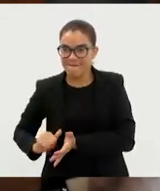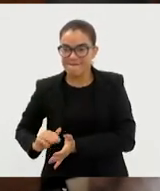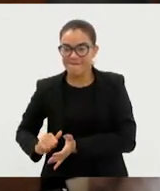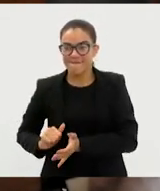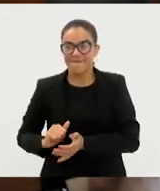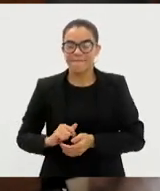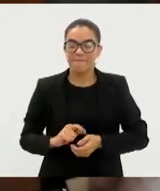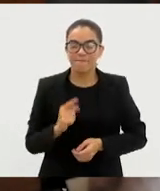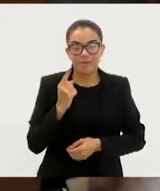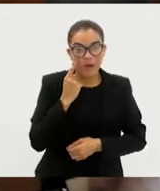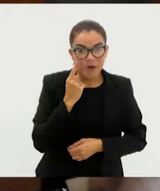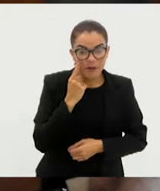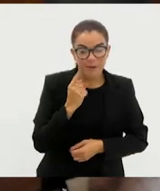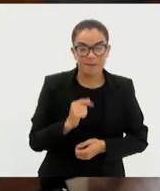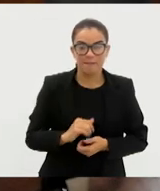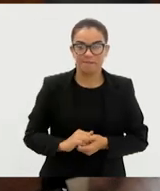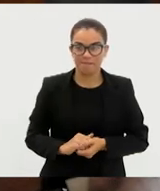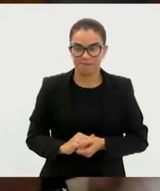Mas olha só.